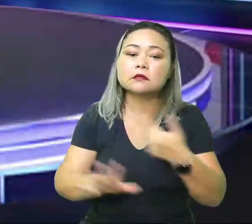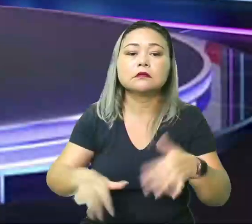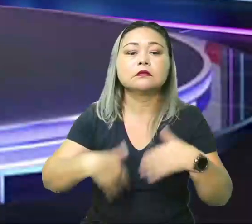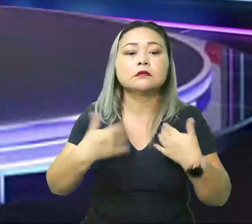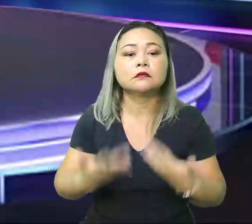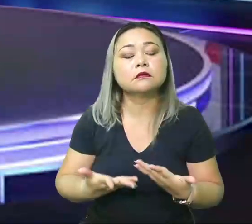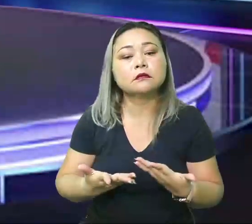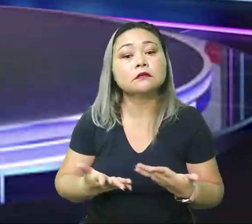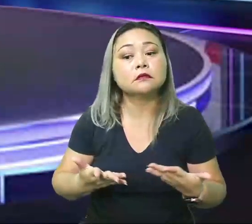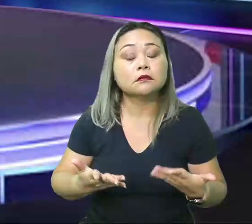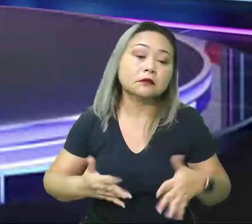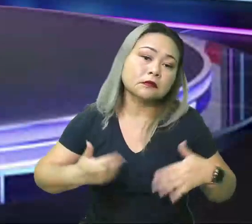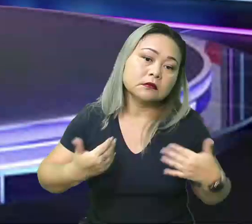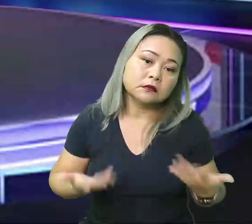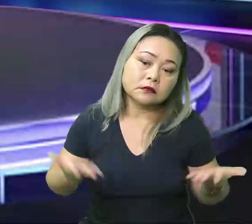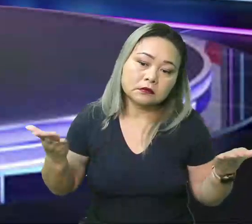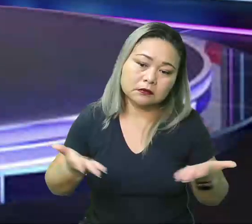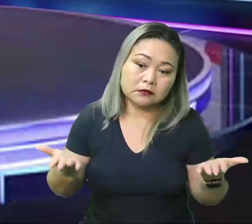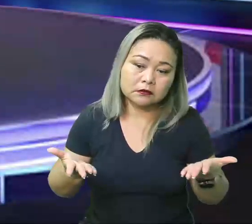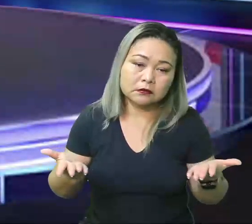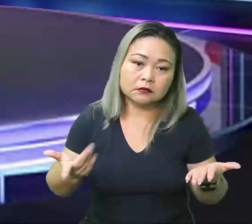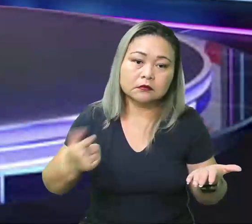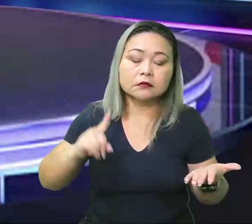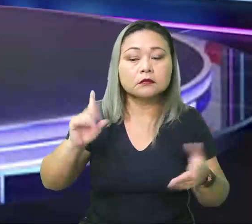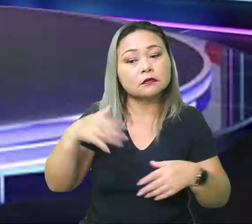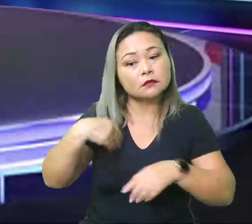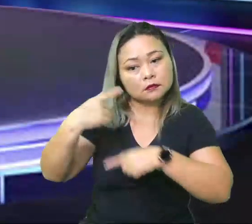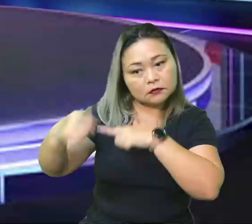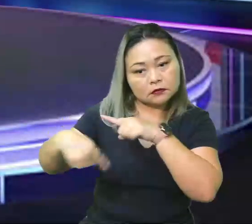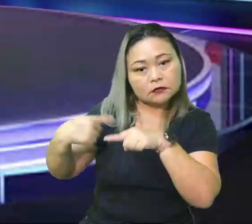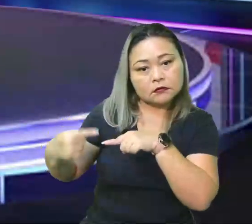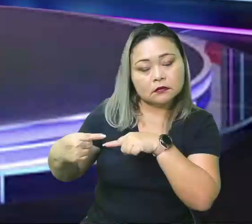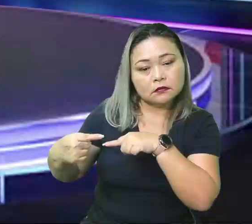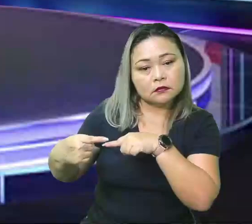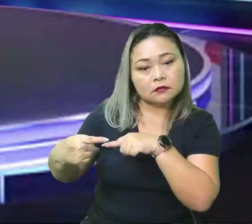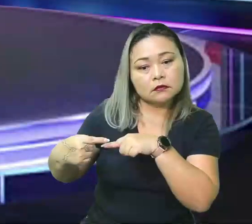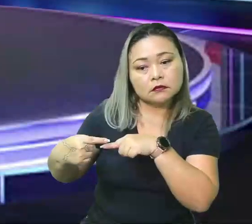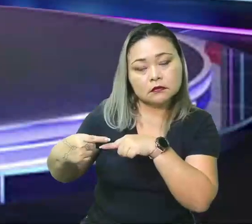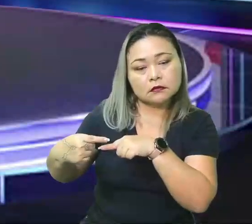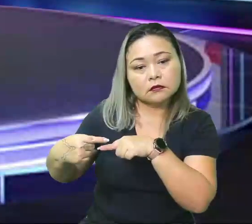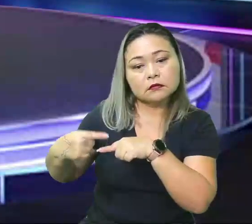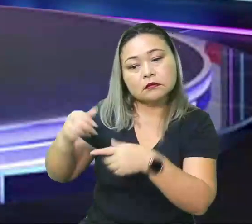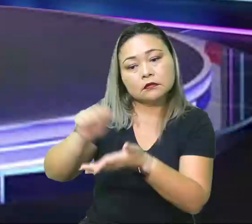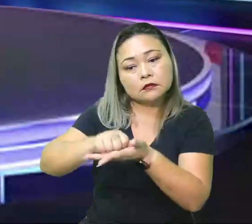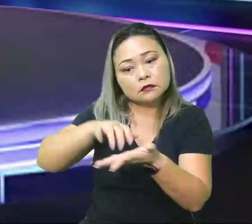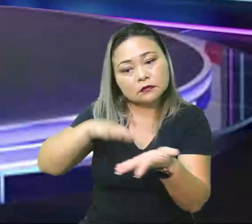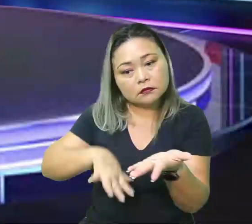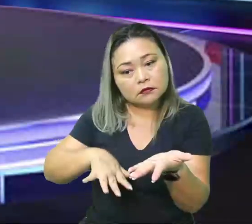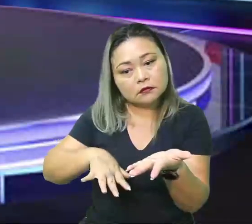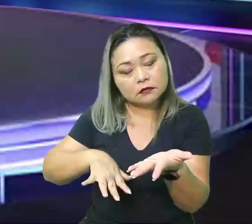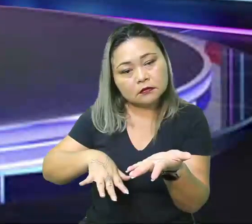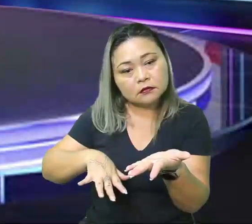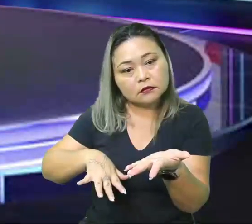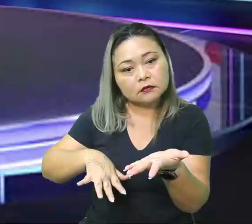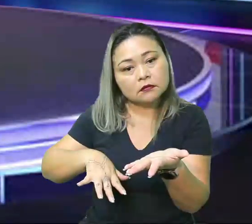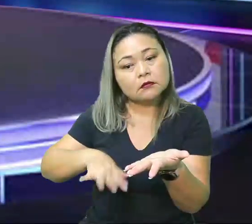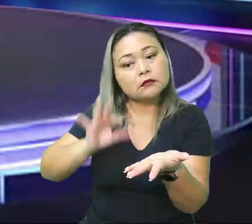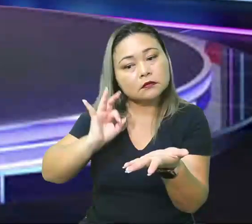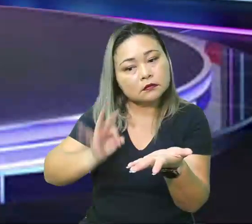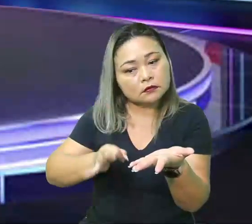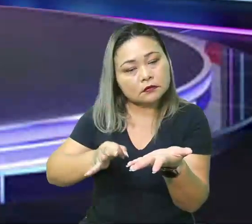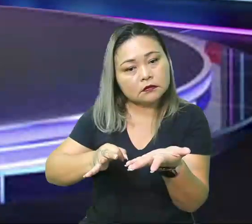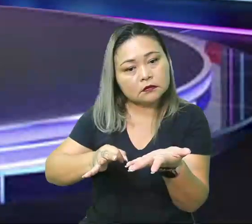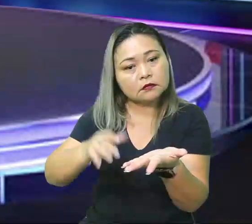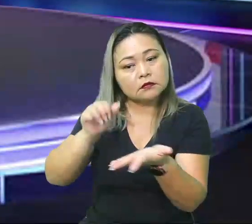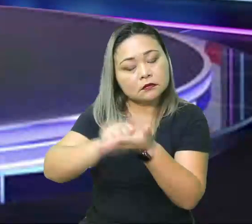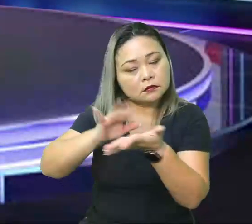gente. Então, agora, nós vamos estar passando para as nossas atividades, certo?